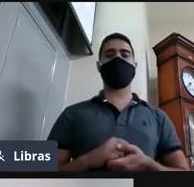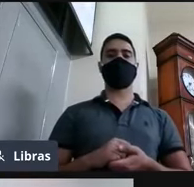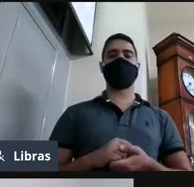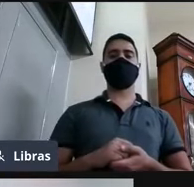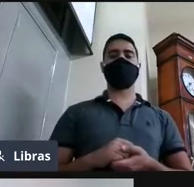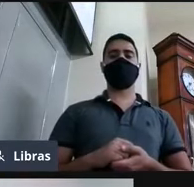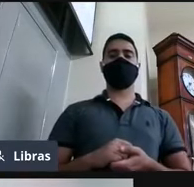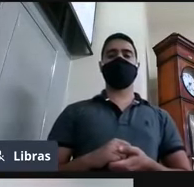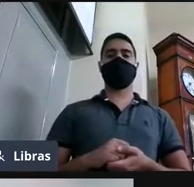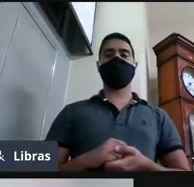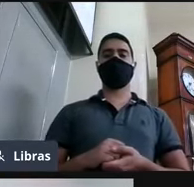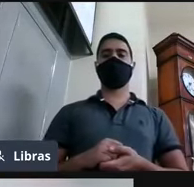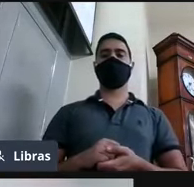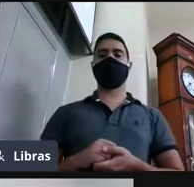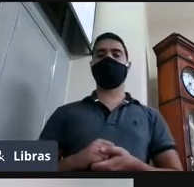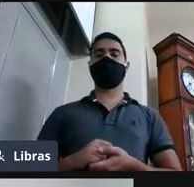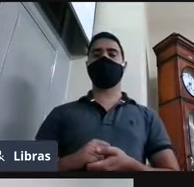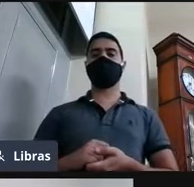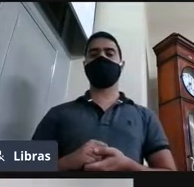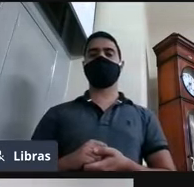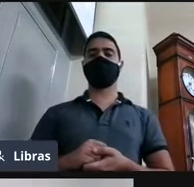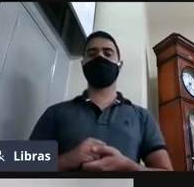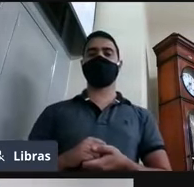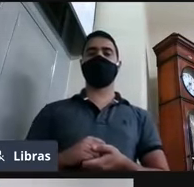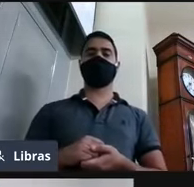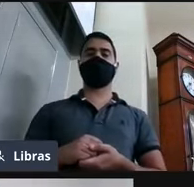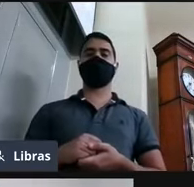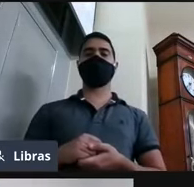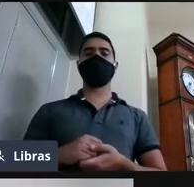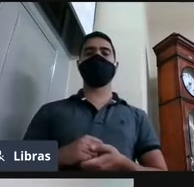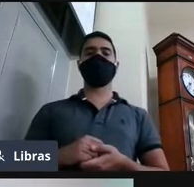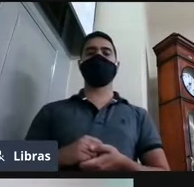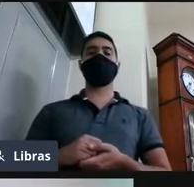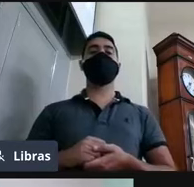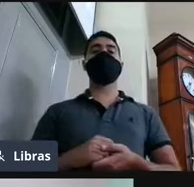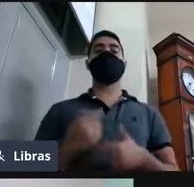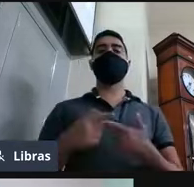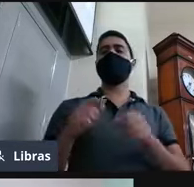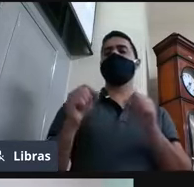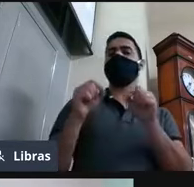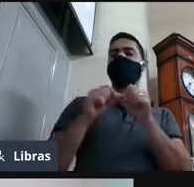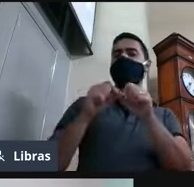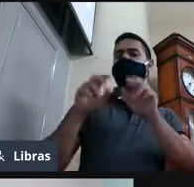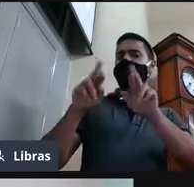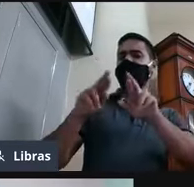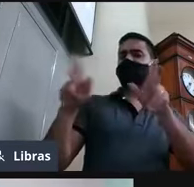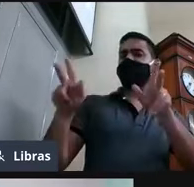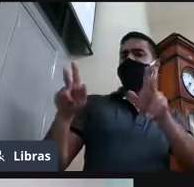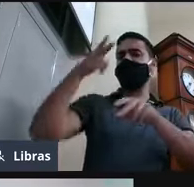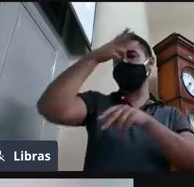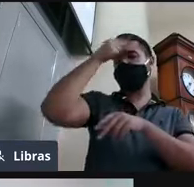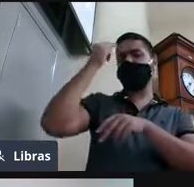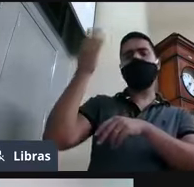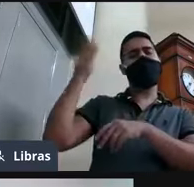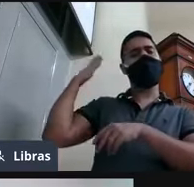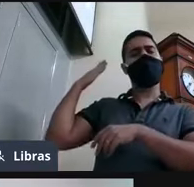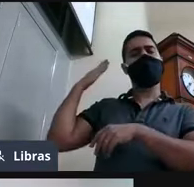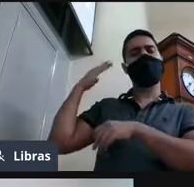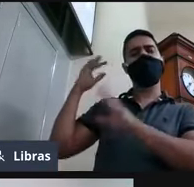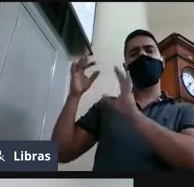igual a vereadora Michele falou, para que ele faça diferente dos outros prefeitos que eu vi para trás, não